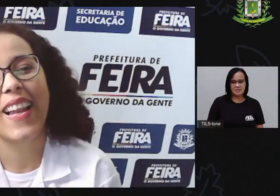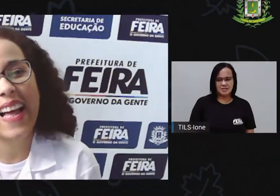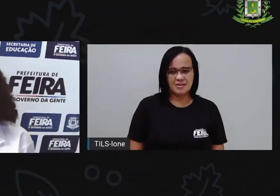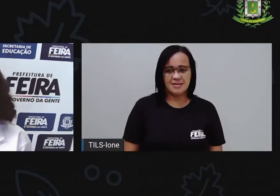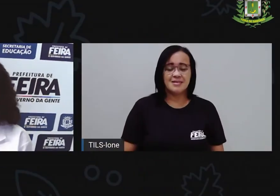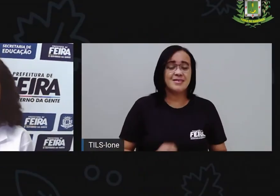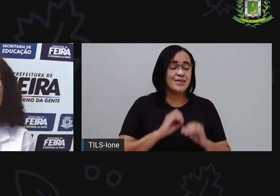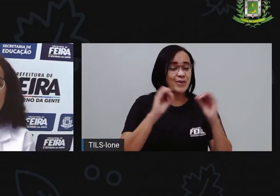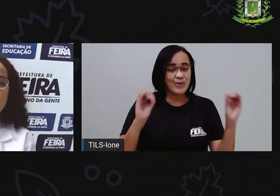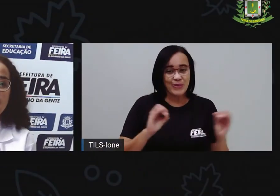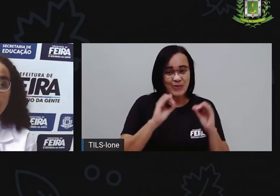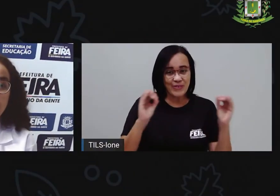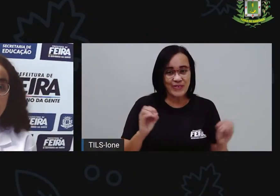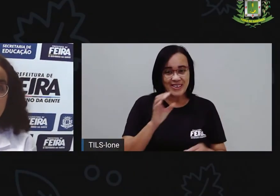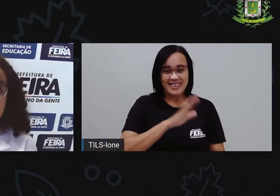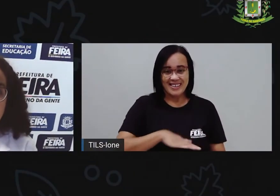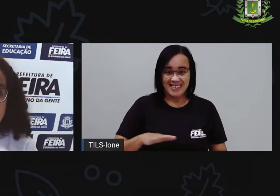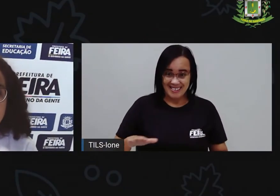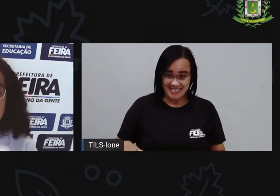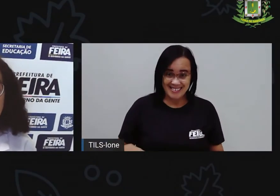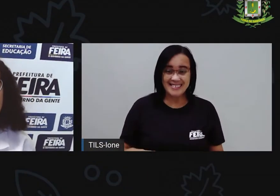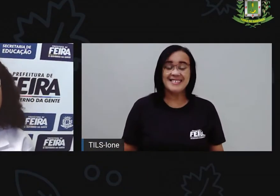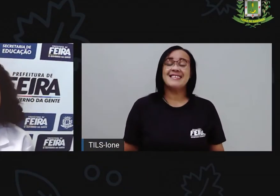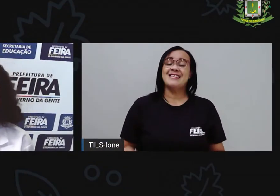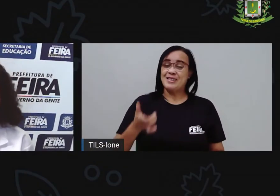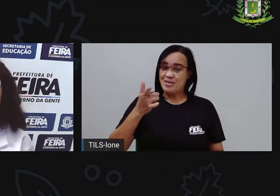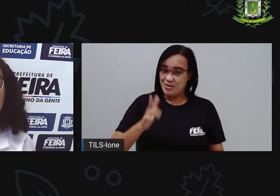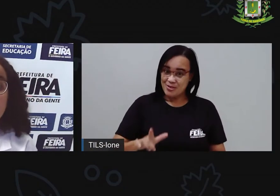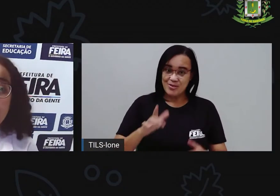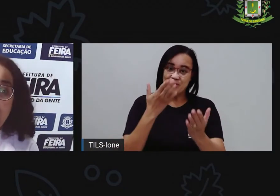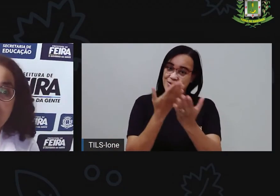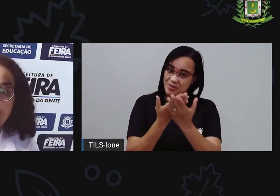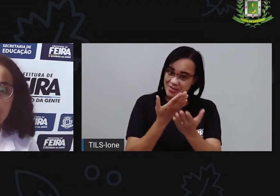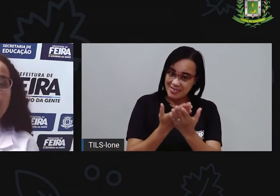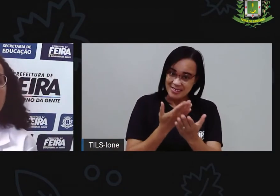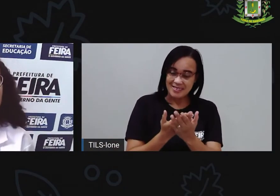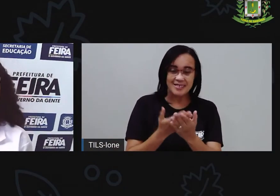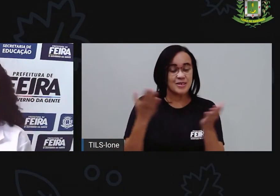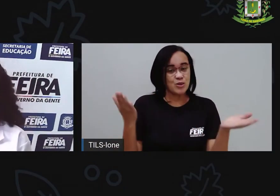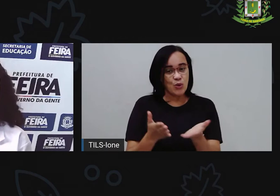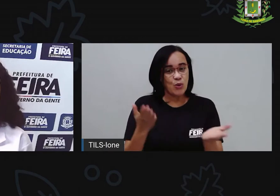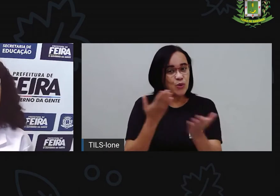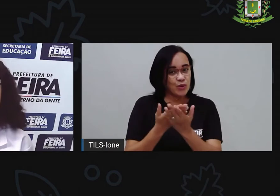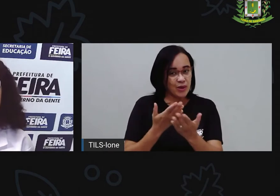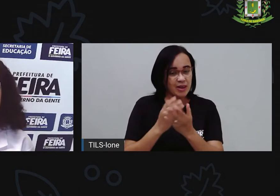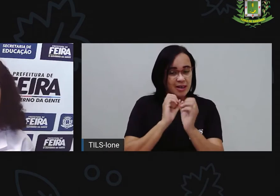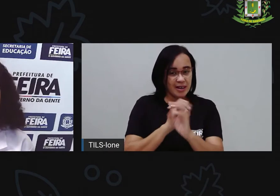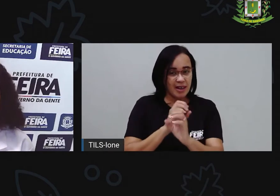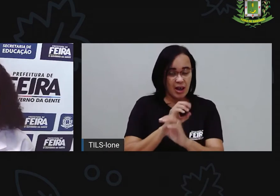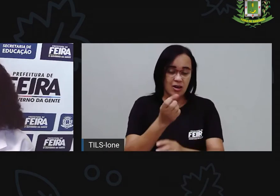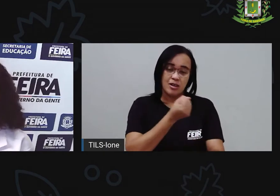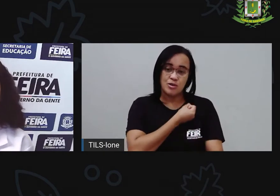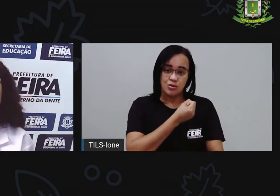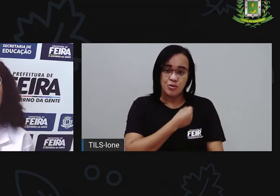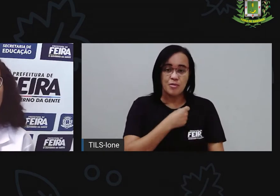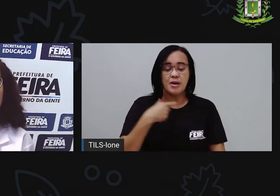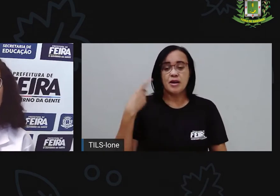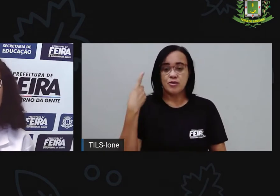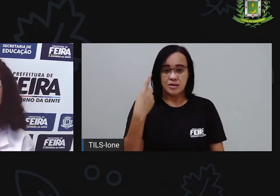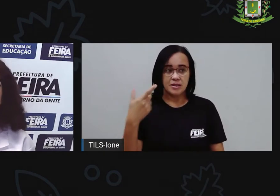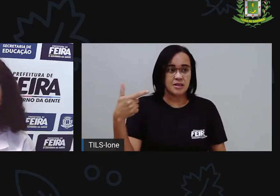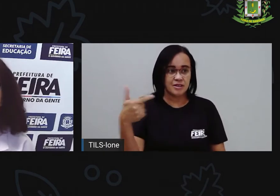Olá, crianças! Vamos para mais uma aula. E a aula de hoje, aula de número 122, de